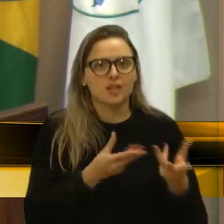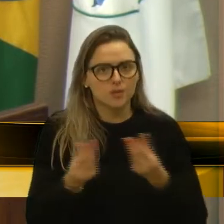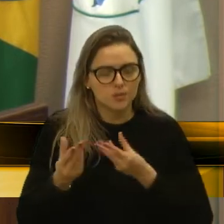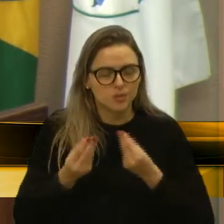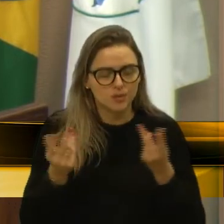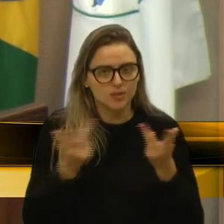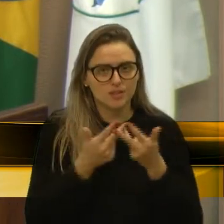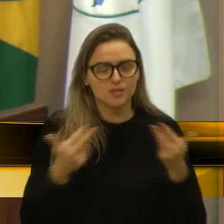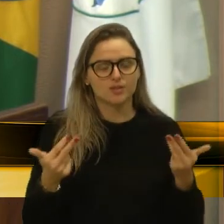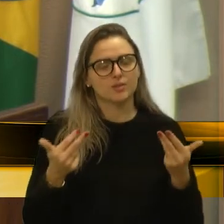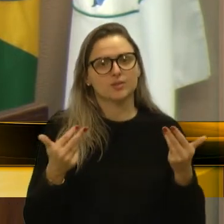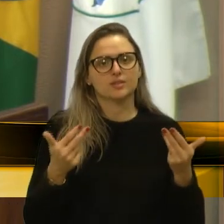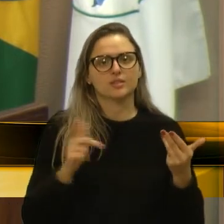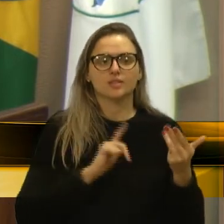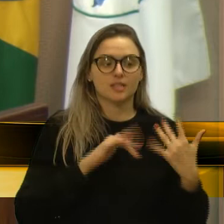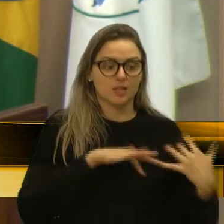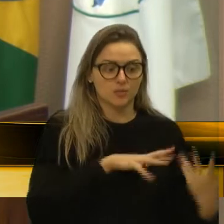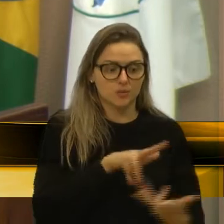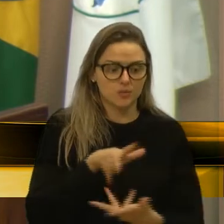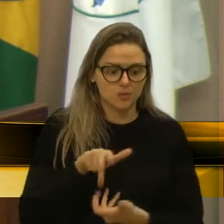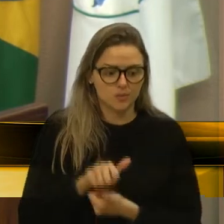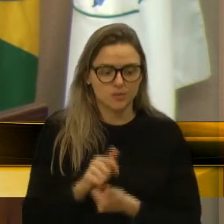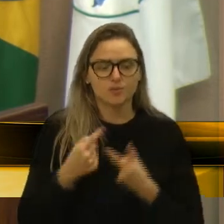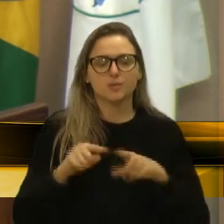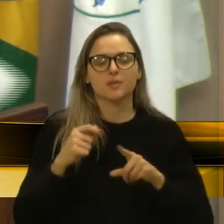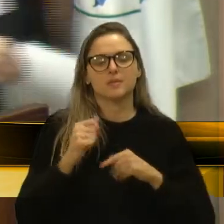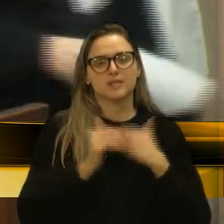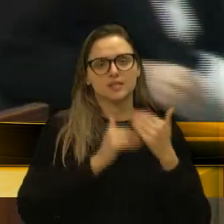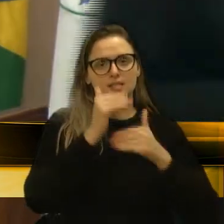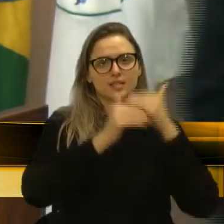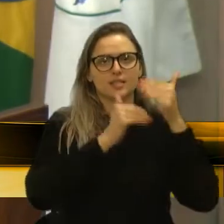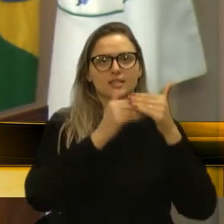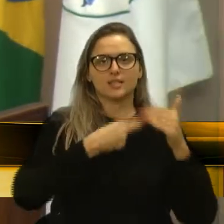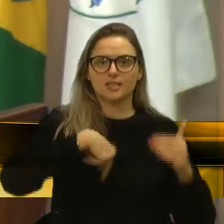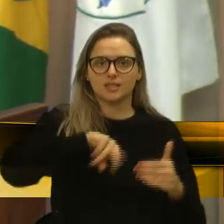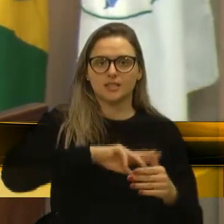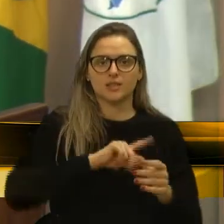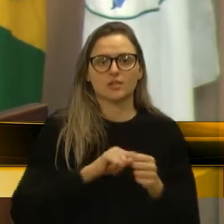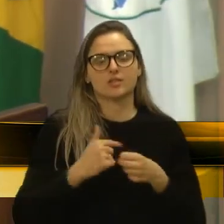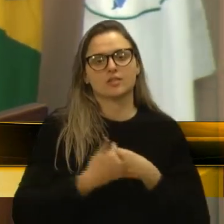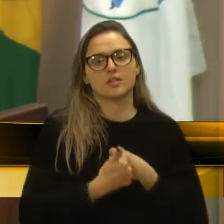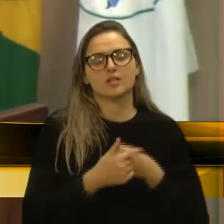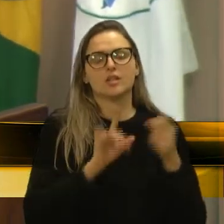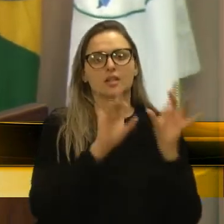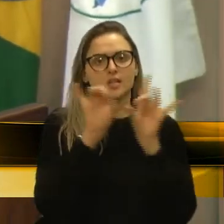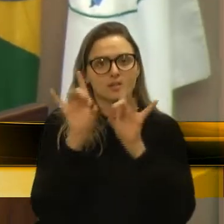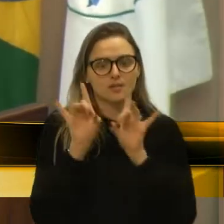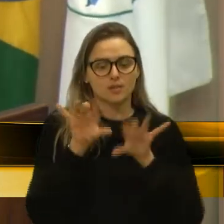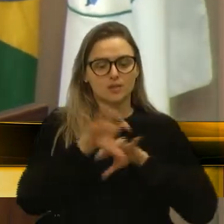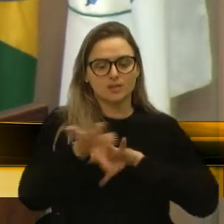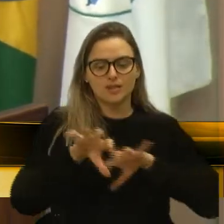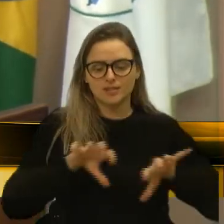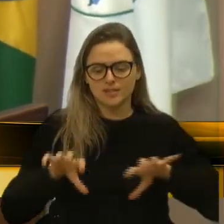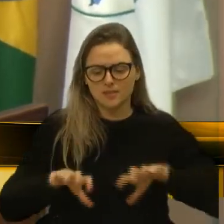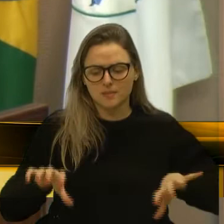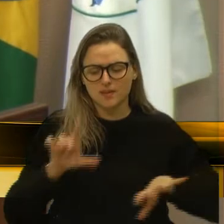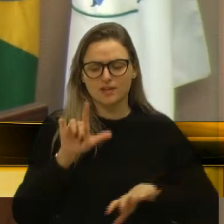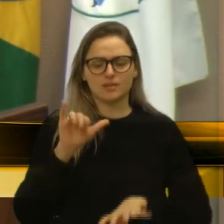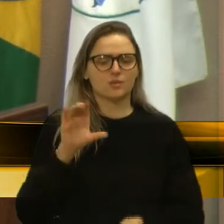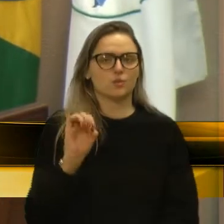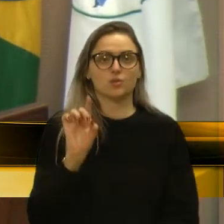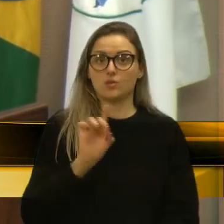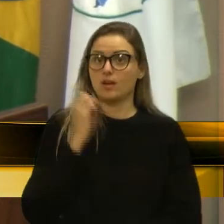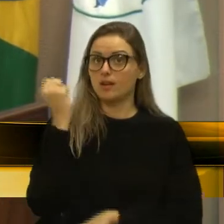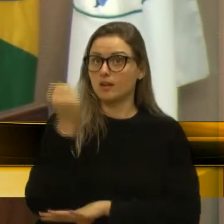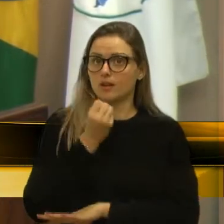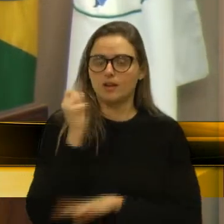mundo, mas a gente tem muito ainda que evoluir na nossa cidade, né? Especialmente na separação do lixo, que está muito grave,